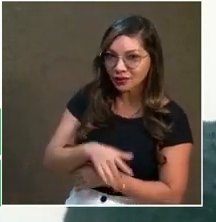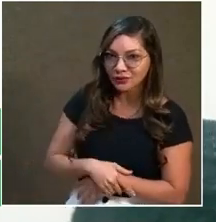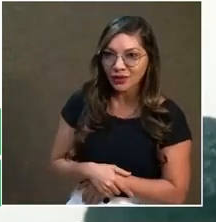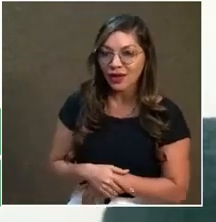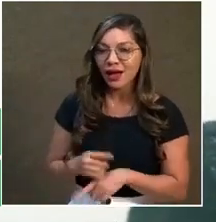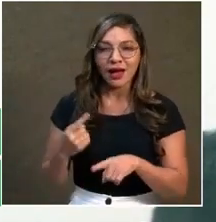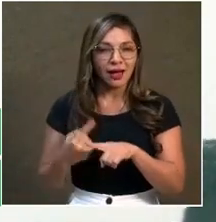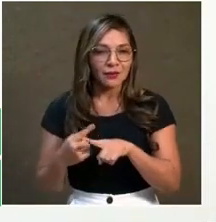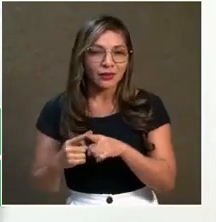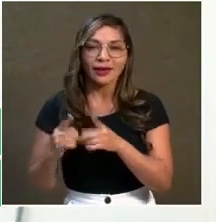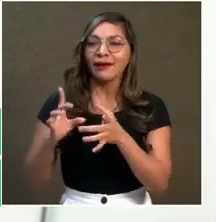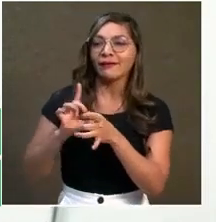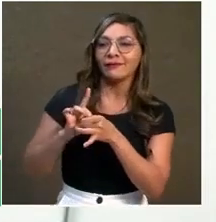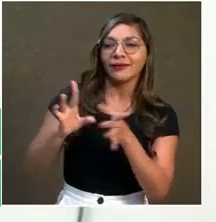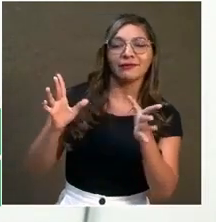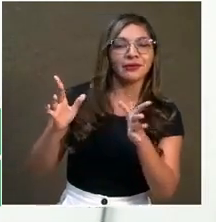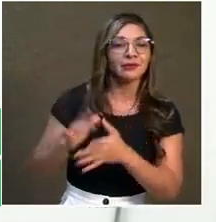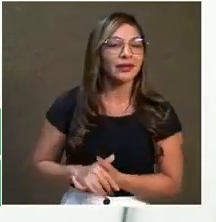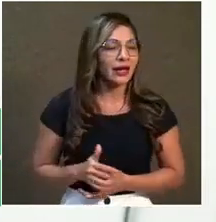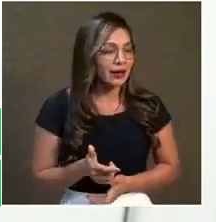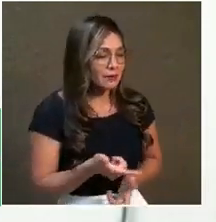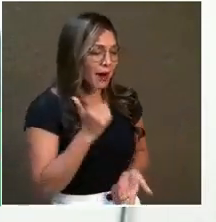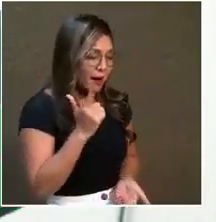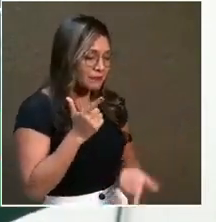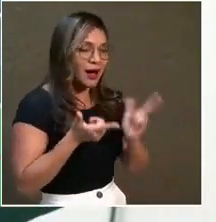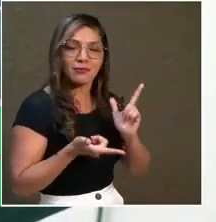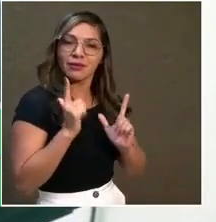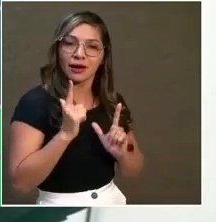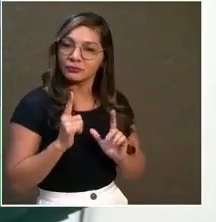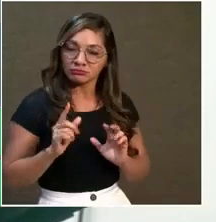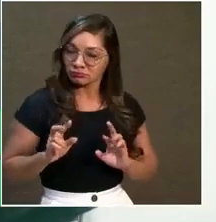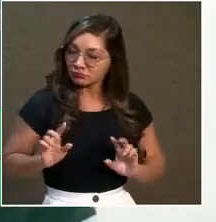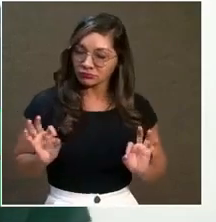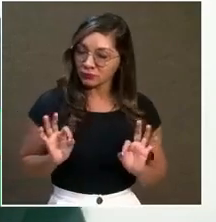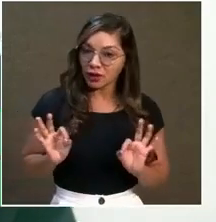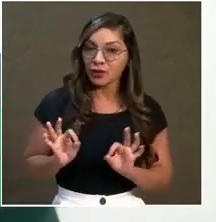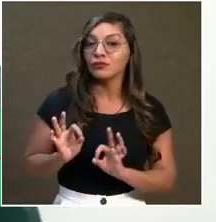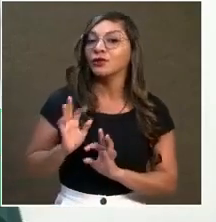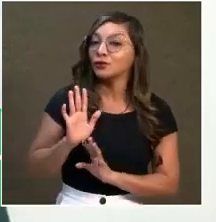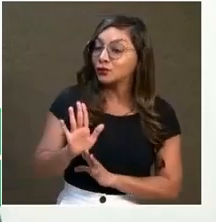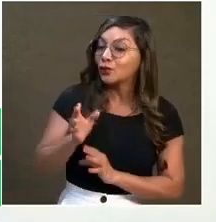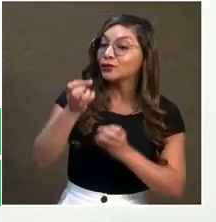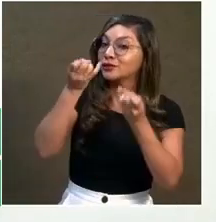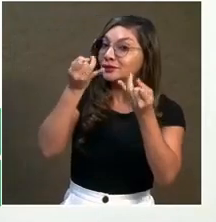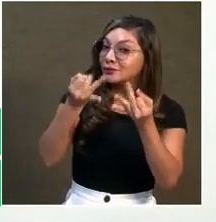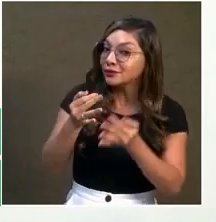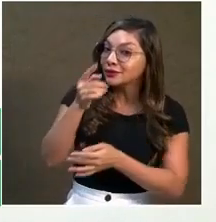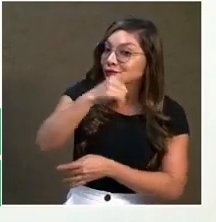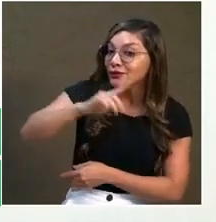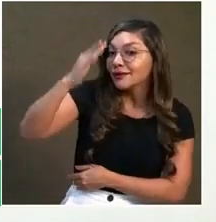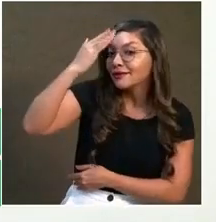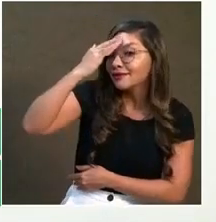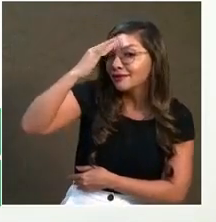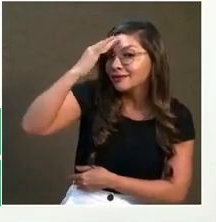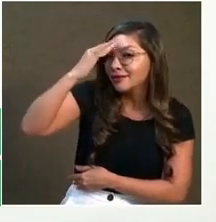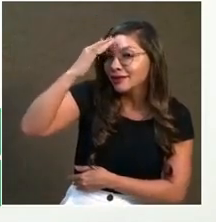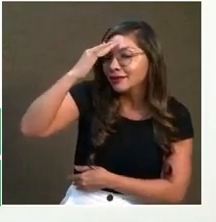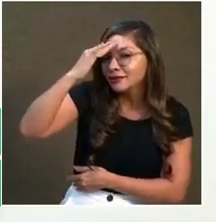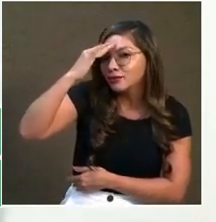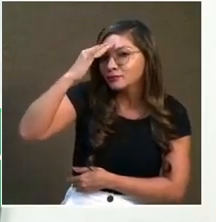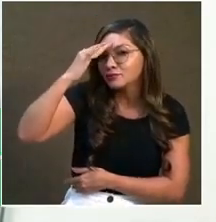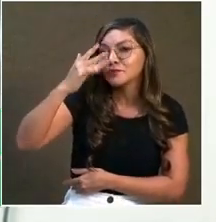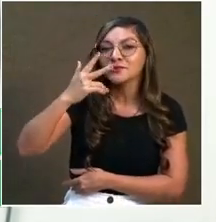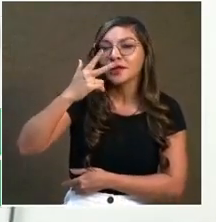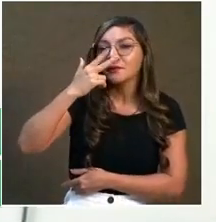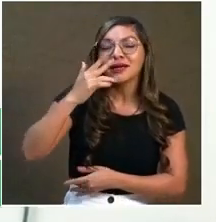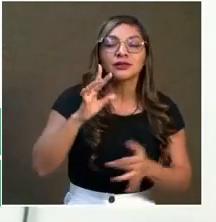carta branca para disparar, efetuar disparos em ninguém. Mas eu estou precisando que vossas excelências compreendam tudo